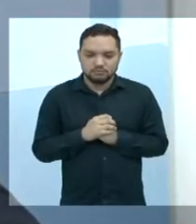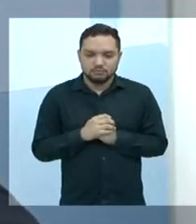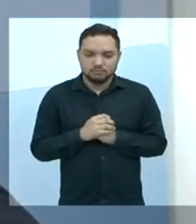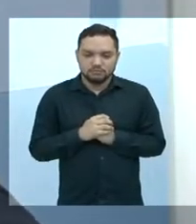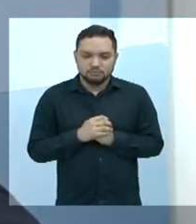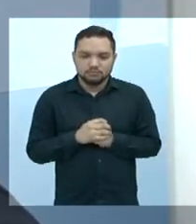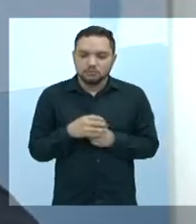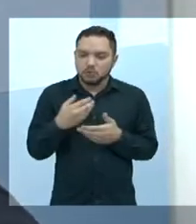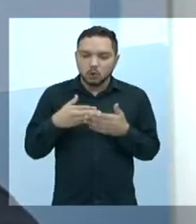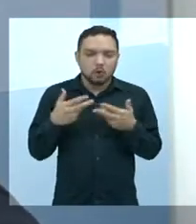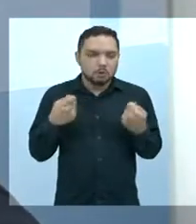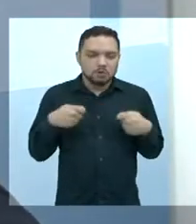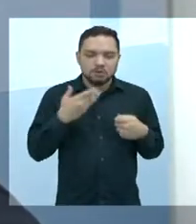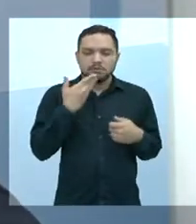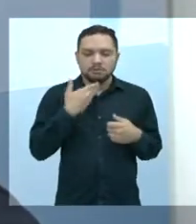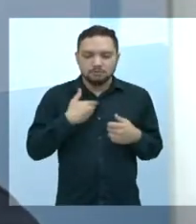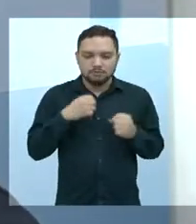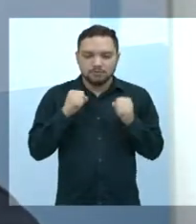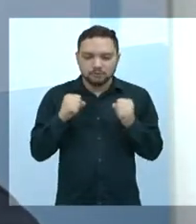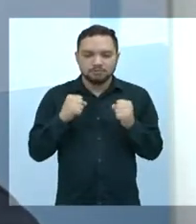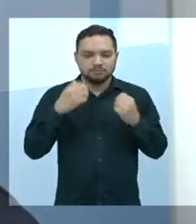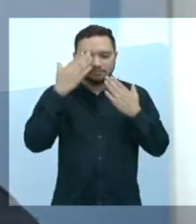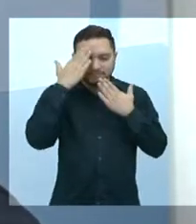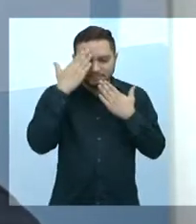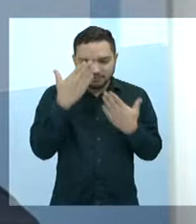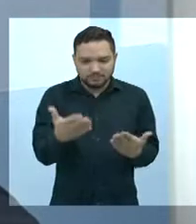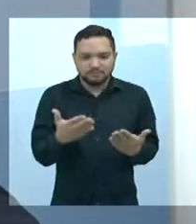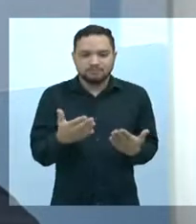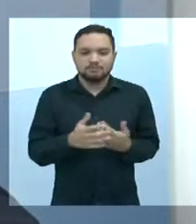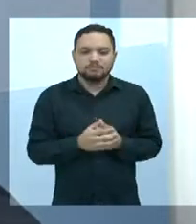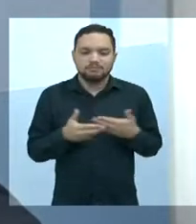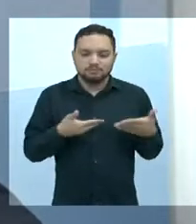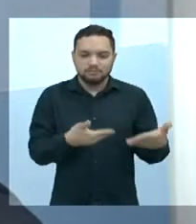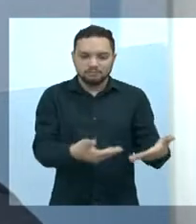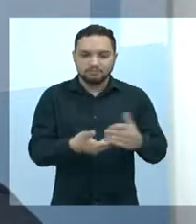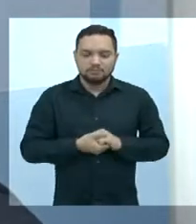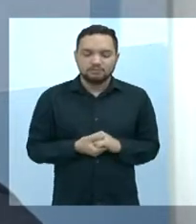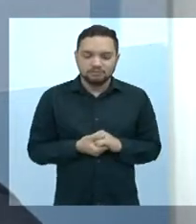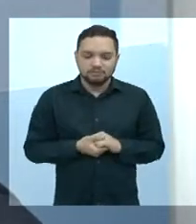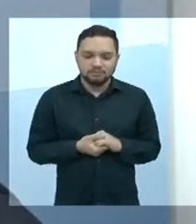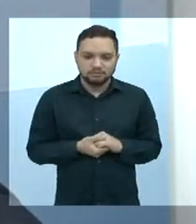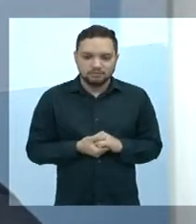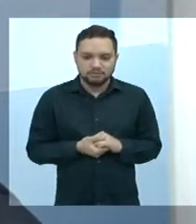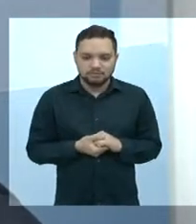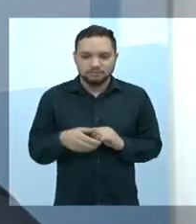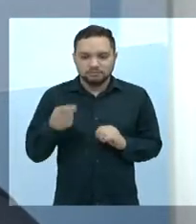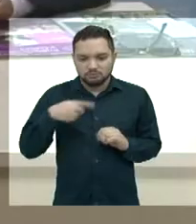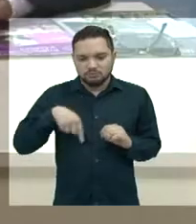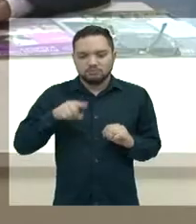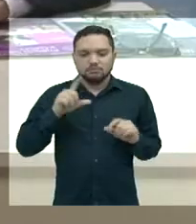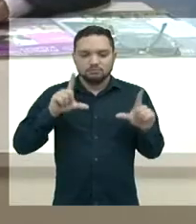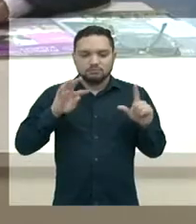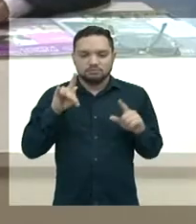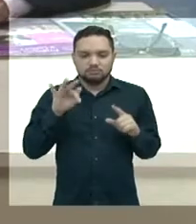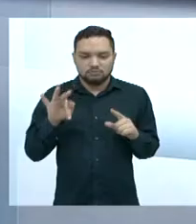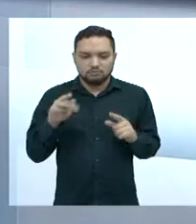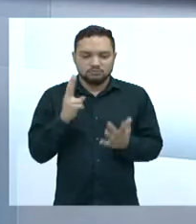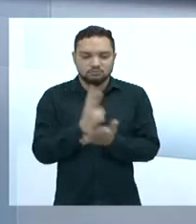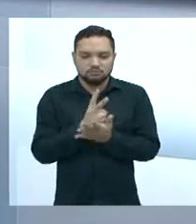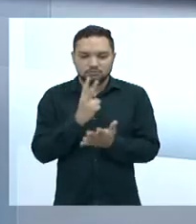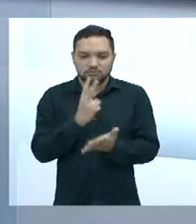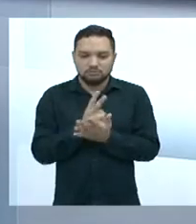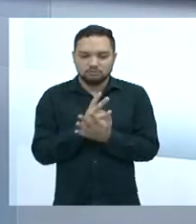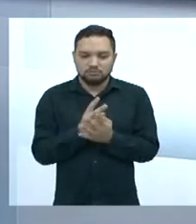estamos aqui à disposição e muito obrigado pela oportunidade. É uma missão da TV Fortaleza estar